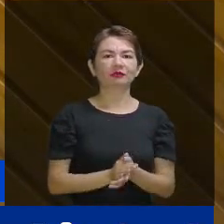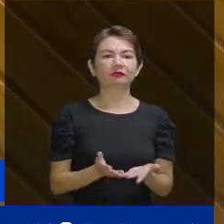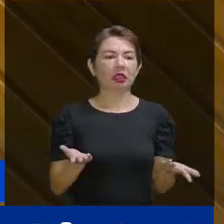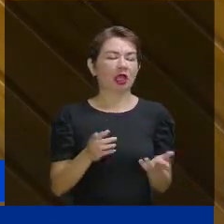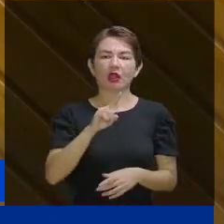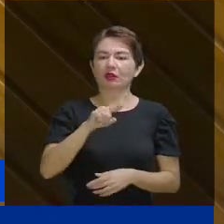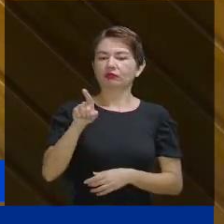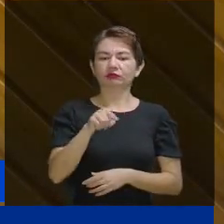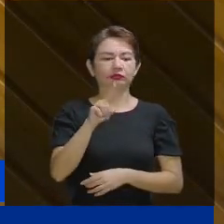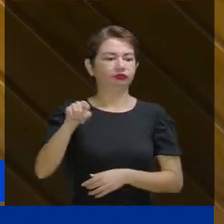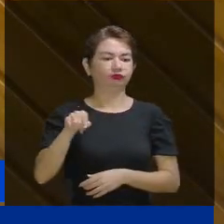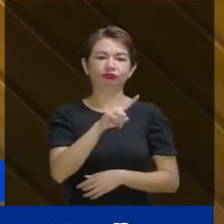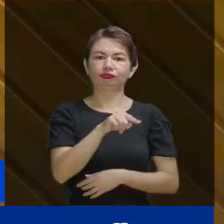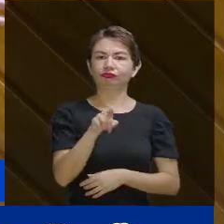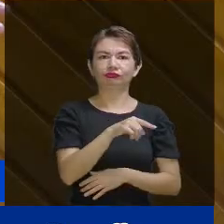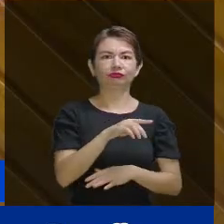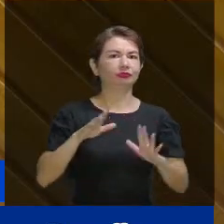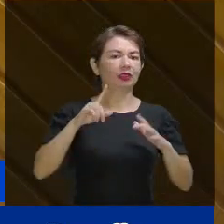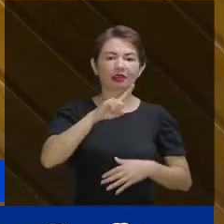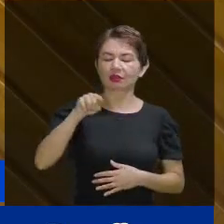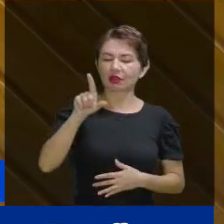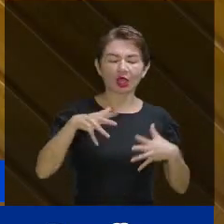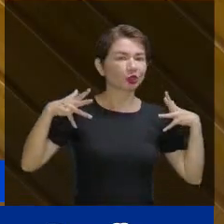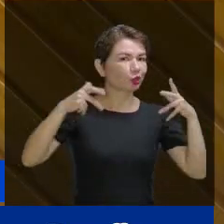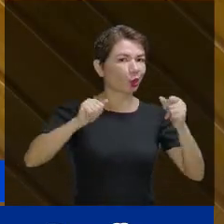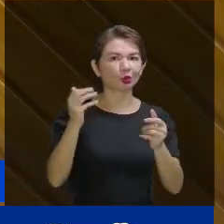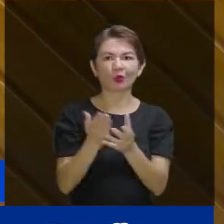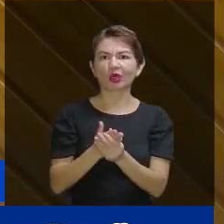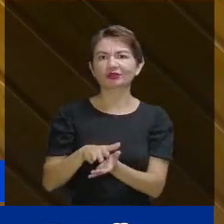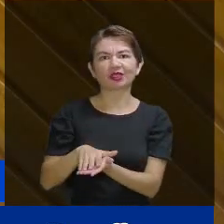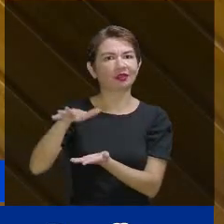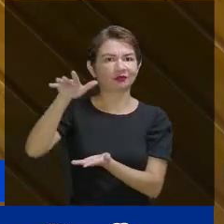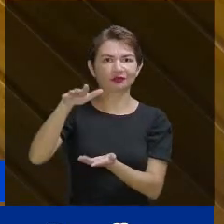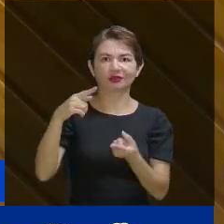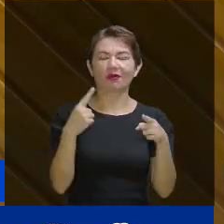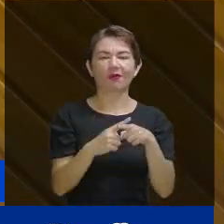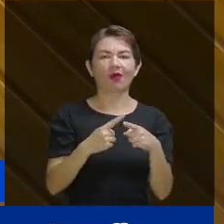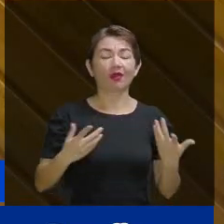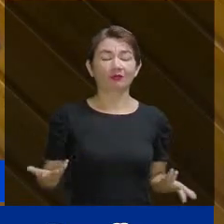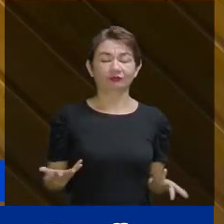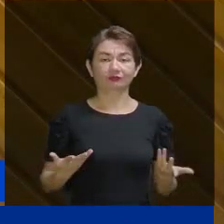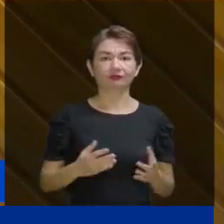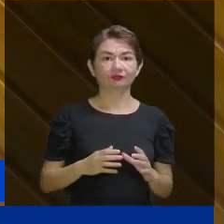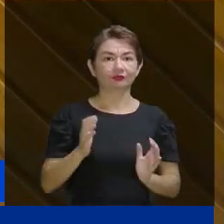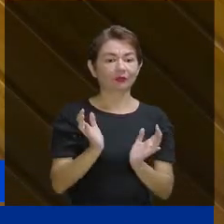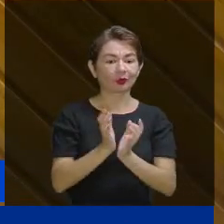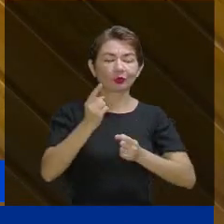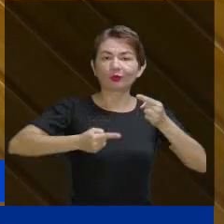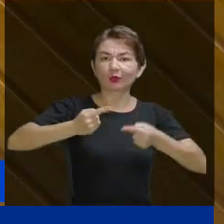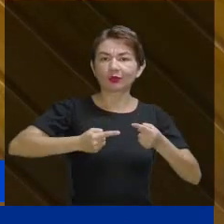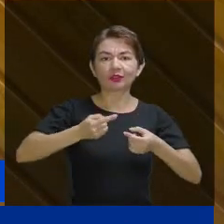falar, está tudo nulo. Vai anular o processo inteiro. E, de fato, estaria. Porque a coligação é